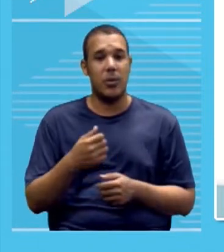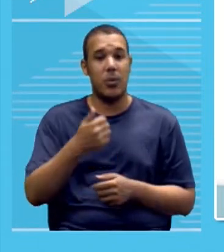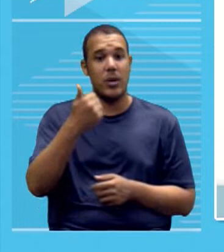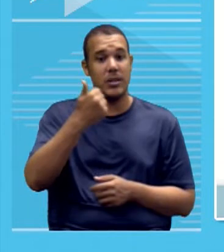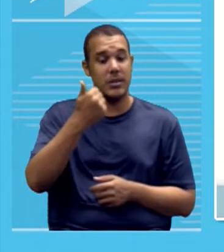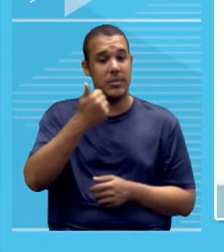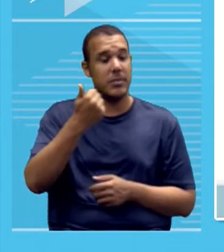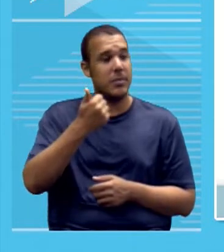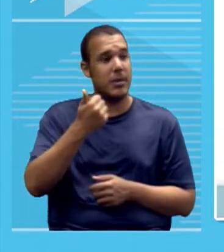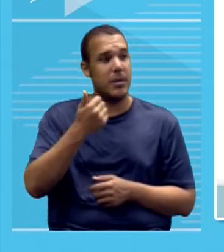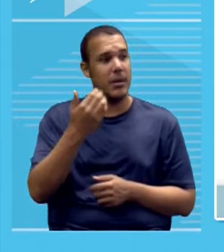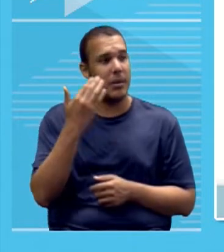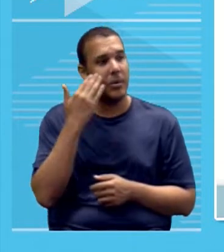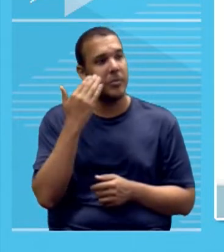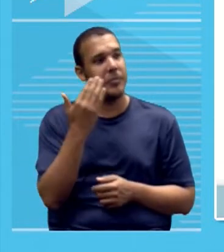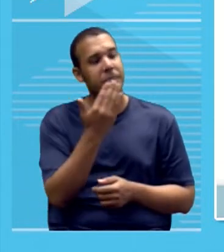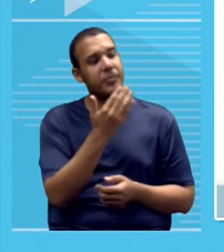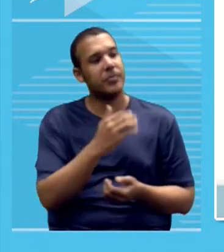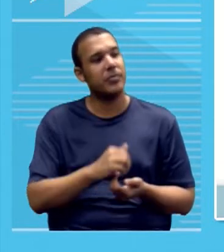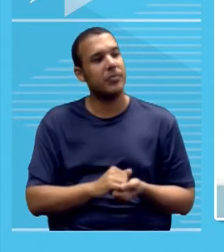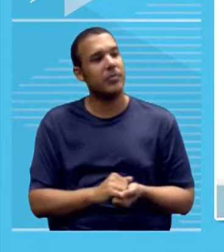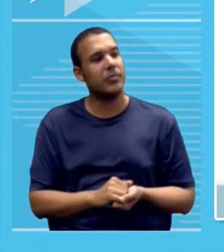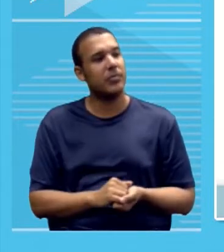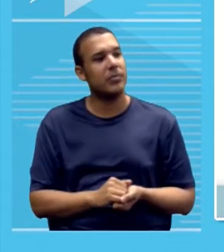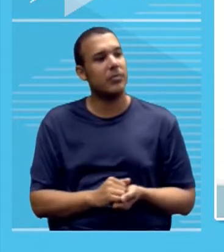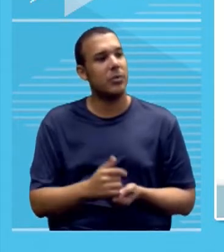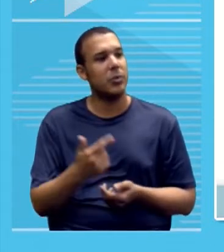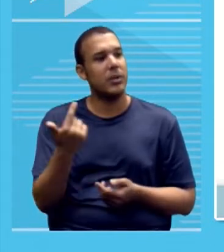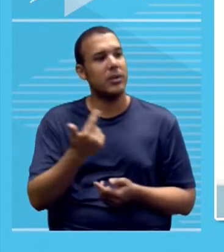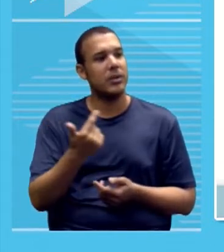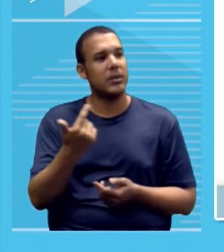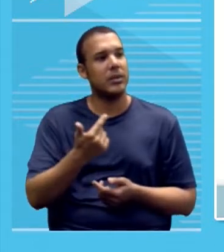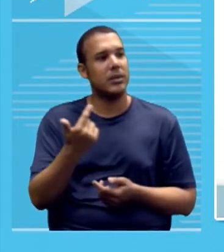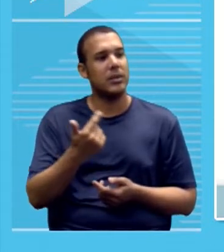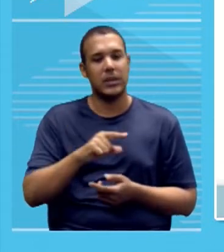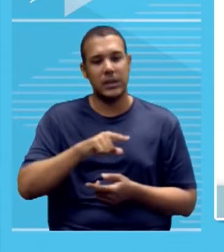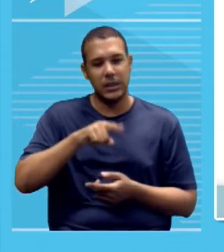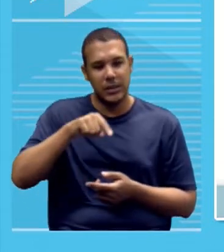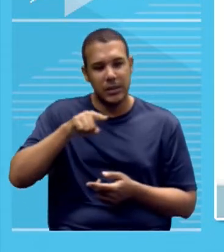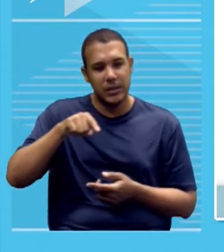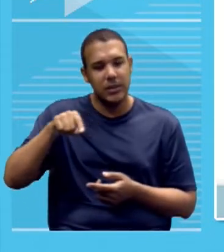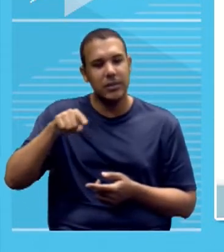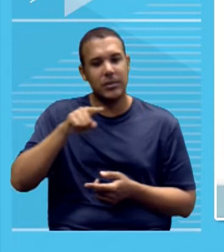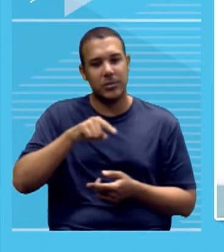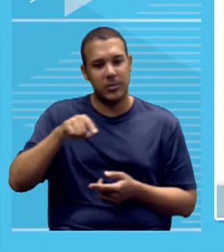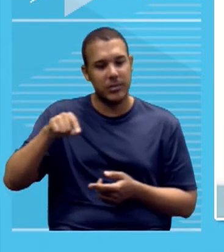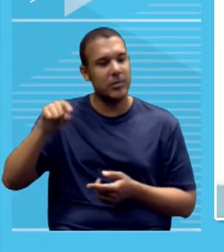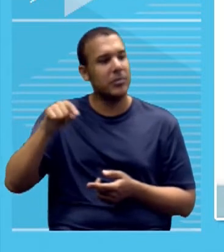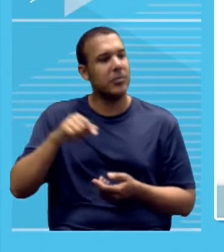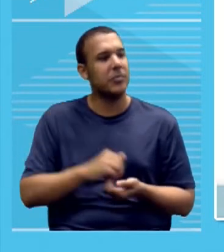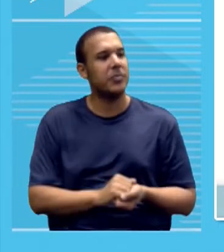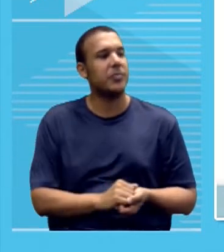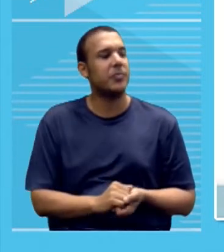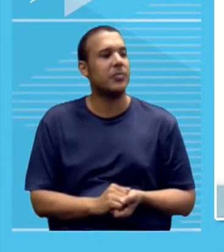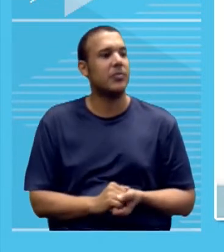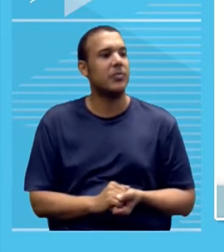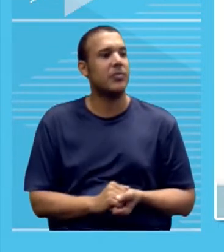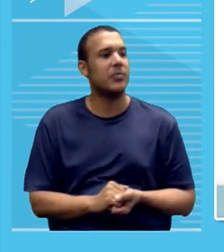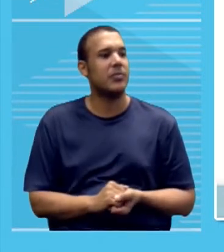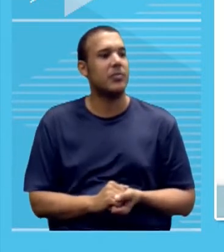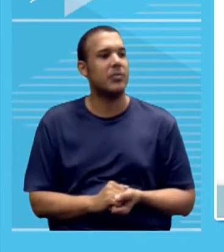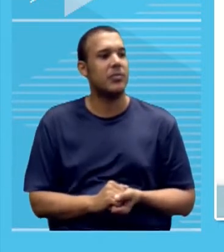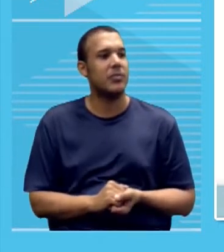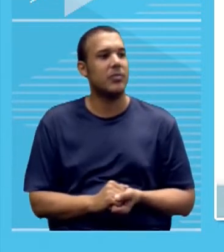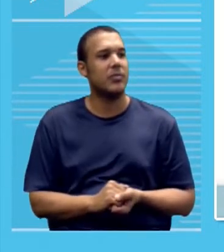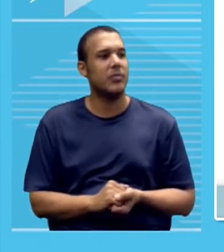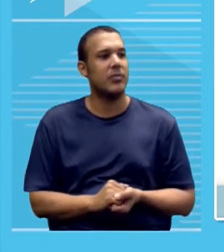R em cima ou dentro, ou ele é esse dentado, esse tracejado aí, que seria a aparência que